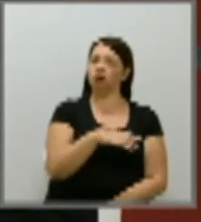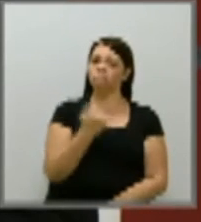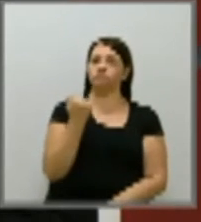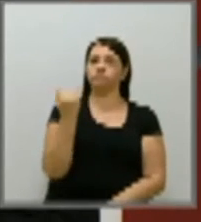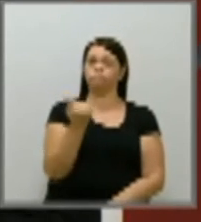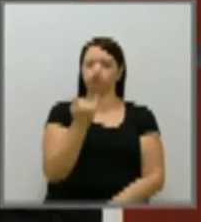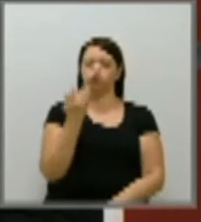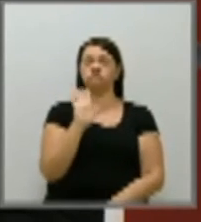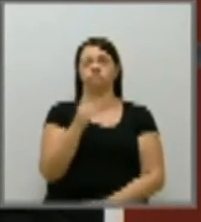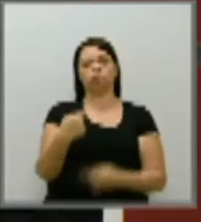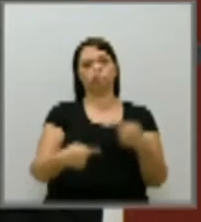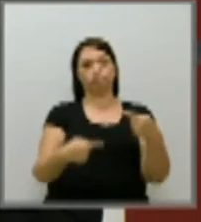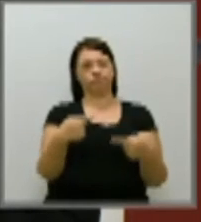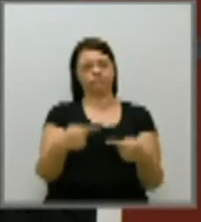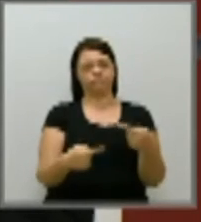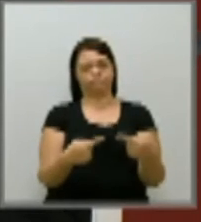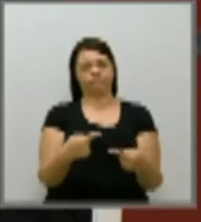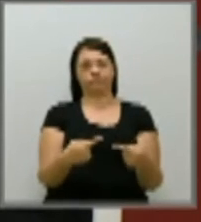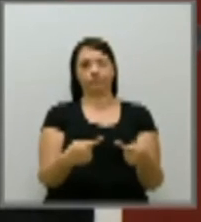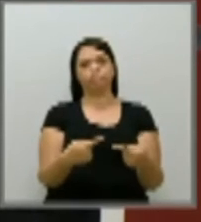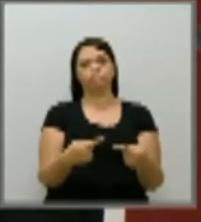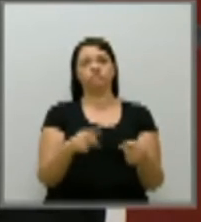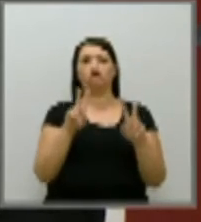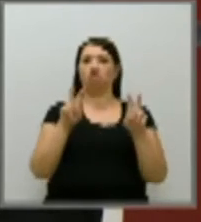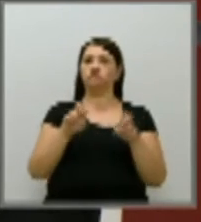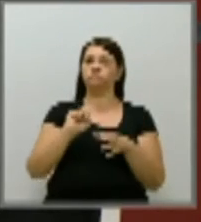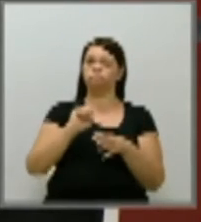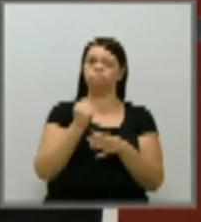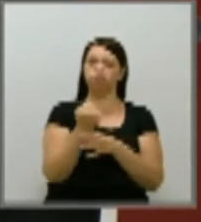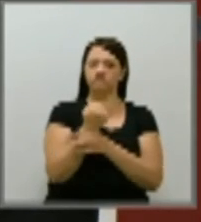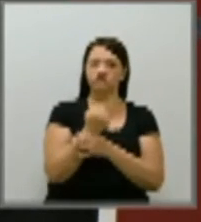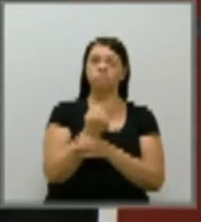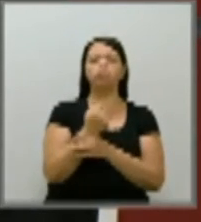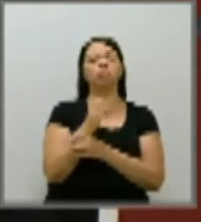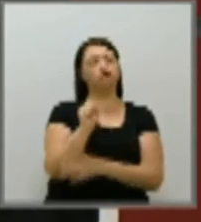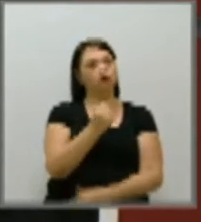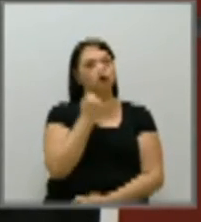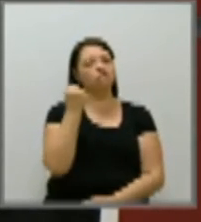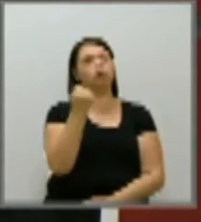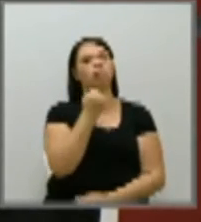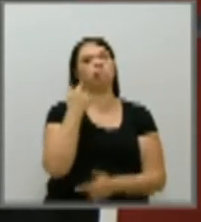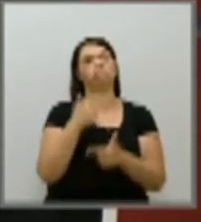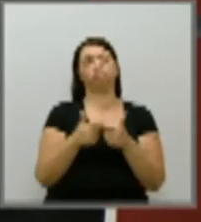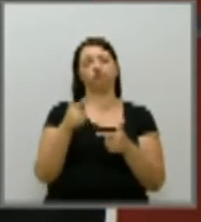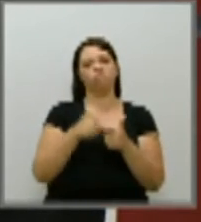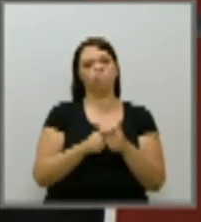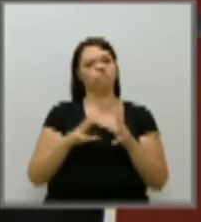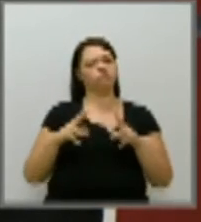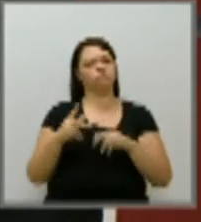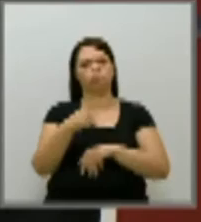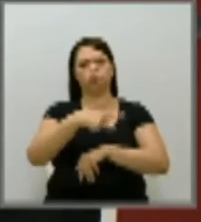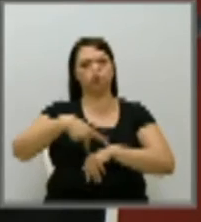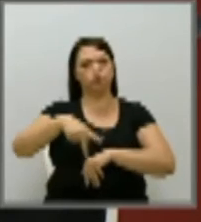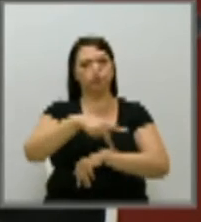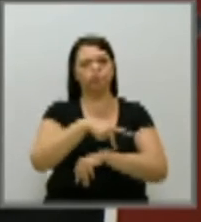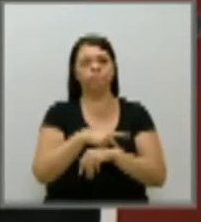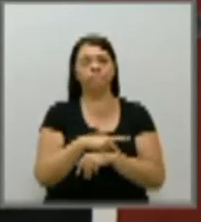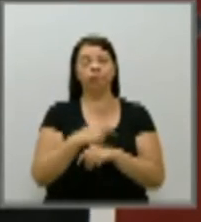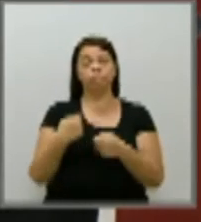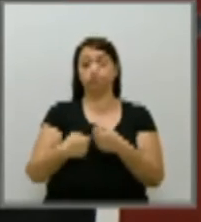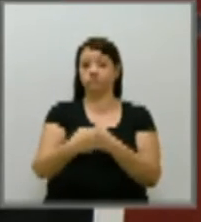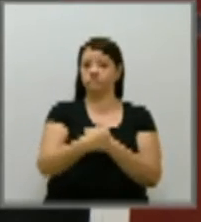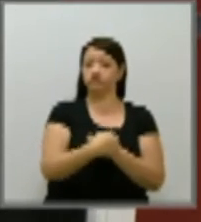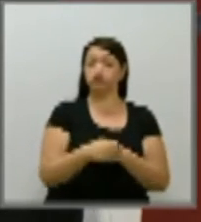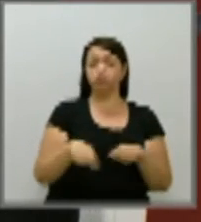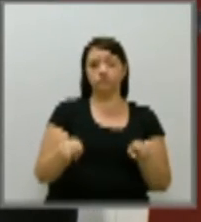foi discutida, as questões de segurança, que é um dos graves problemas que assola o país, estados e municípios, e obviamente